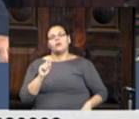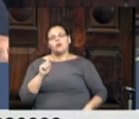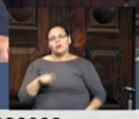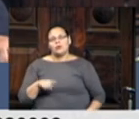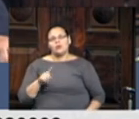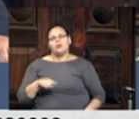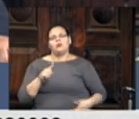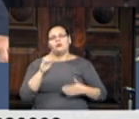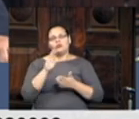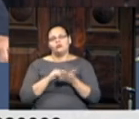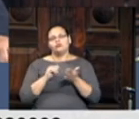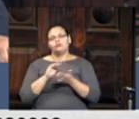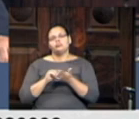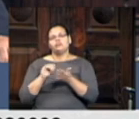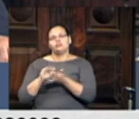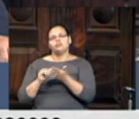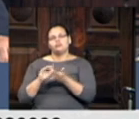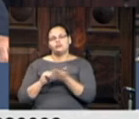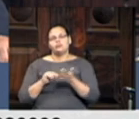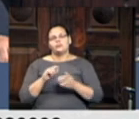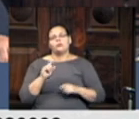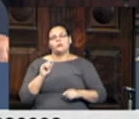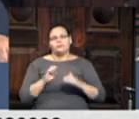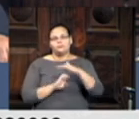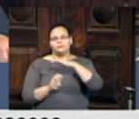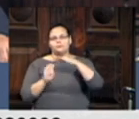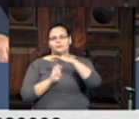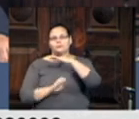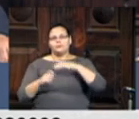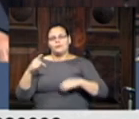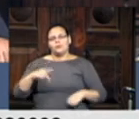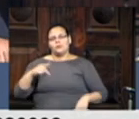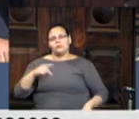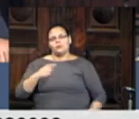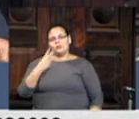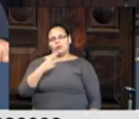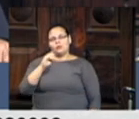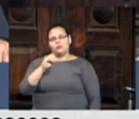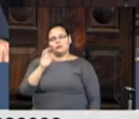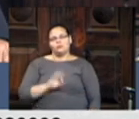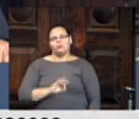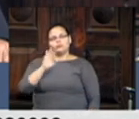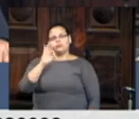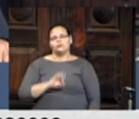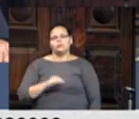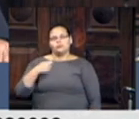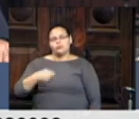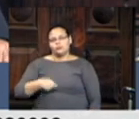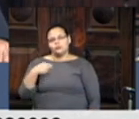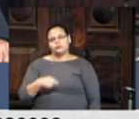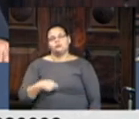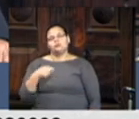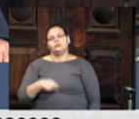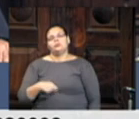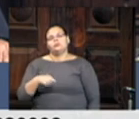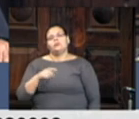libera, que retira a Petrobras os 30% de obrigatoriedade da Petrobras de